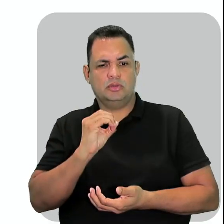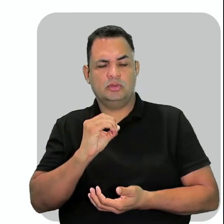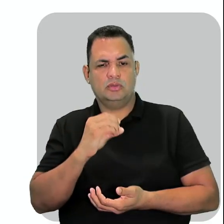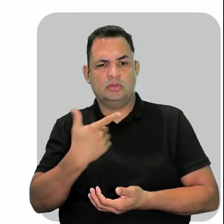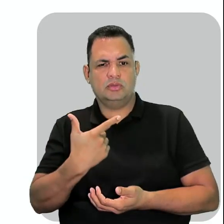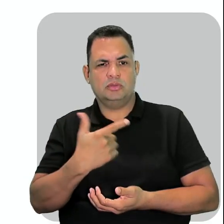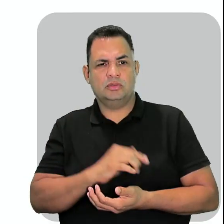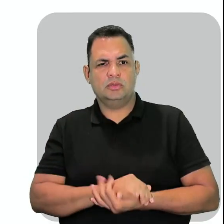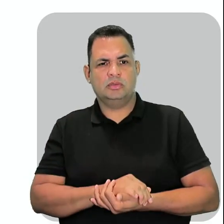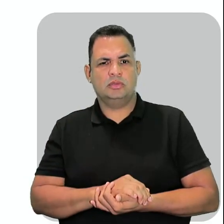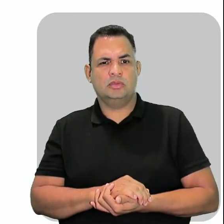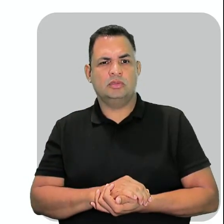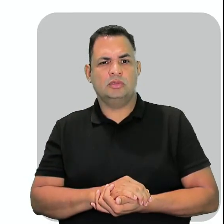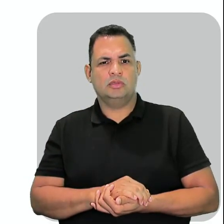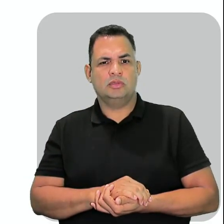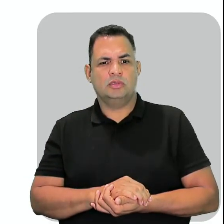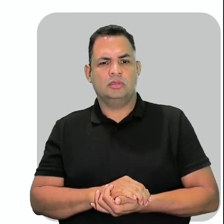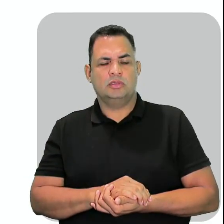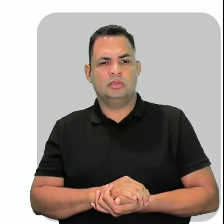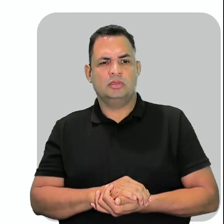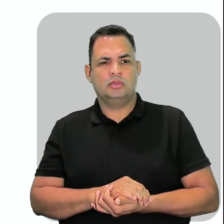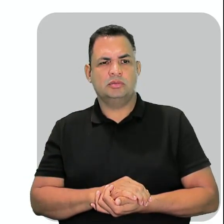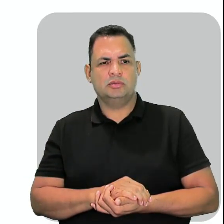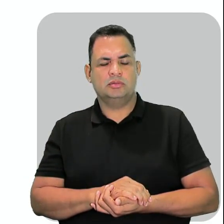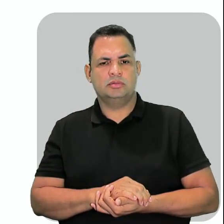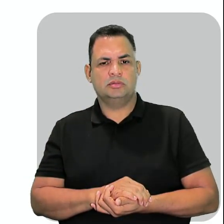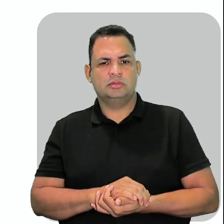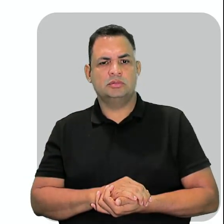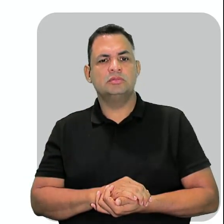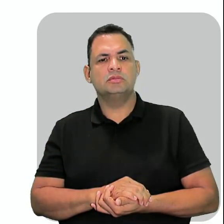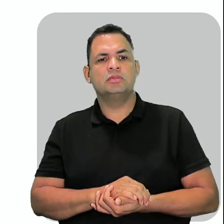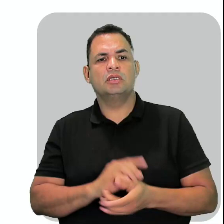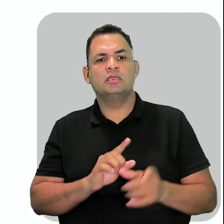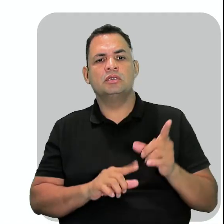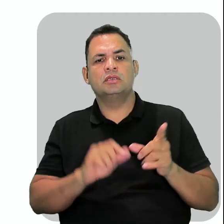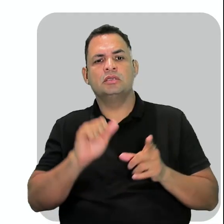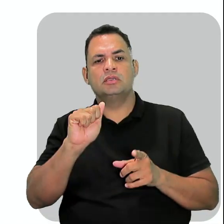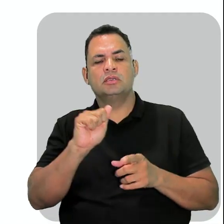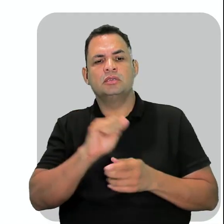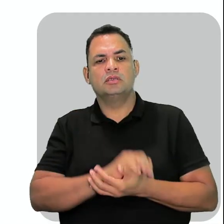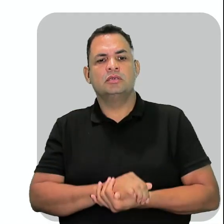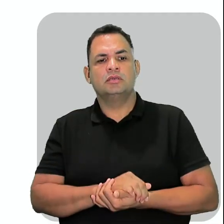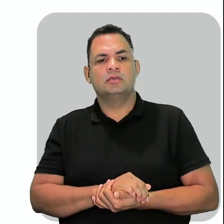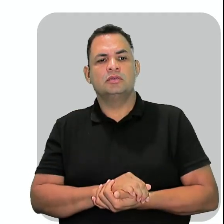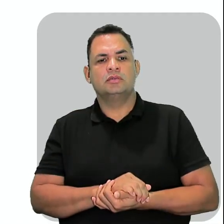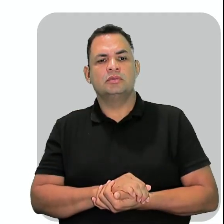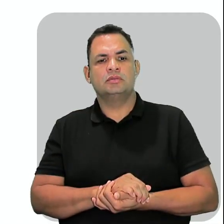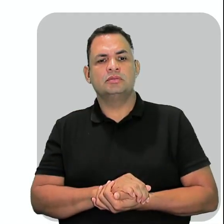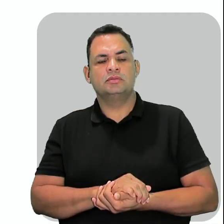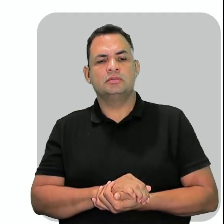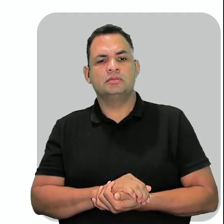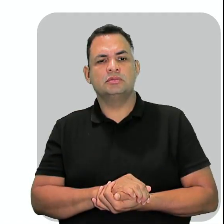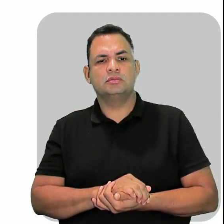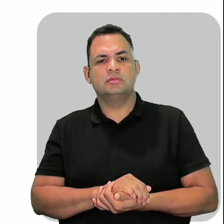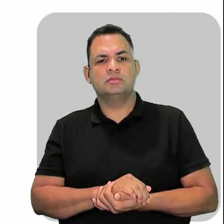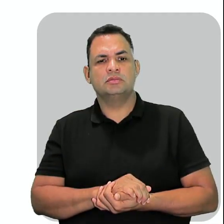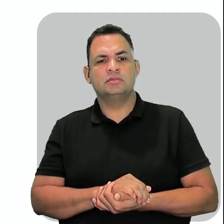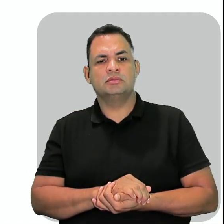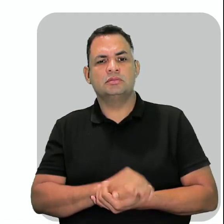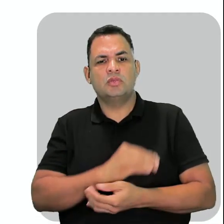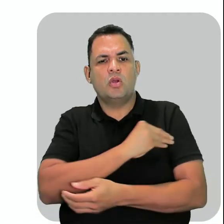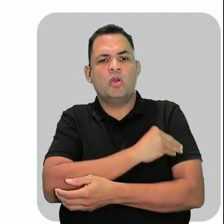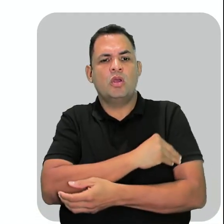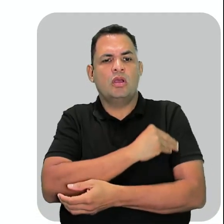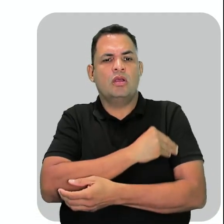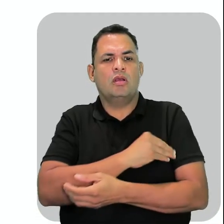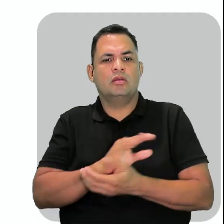N2O2. Vamos ver aqui? Ó, essa aqui é a nossa letra A, tá vendo aqui, ó? Grupo amina, o álcool